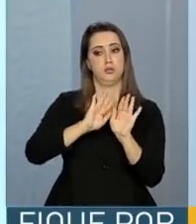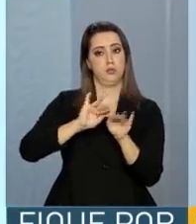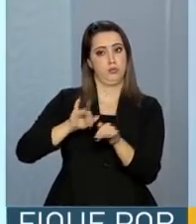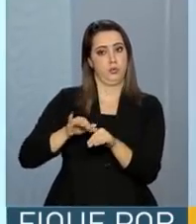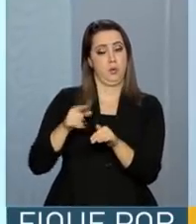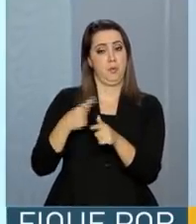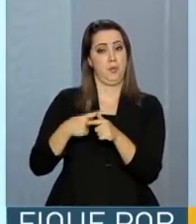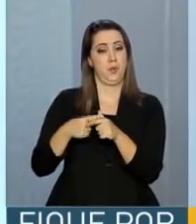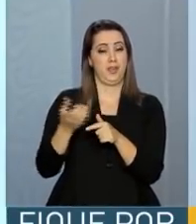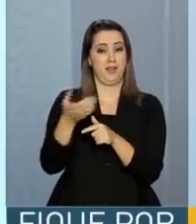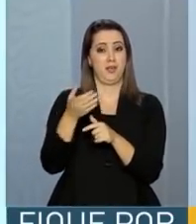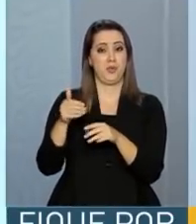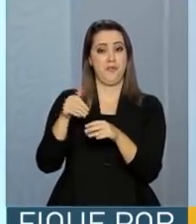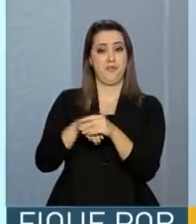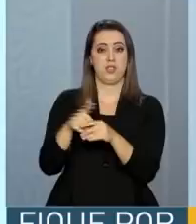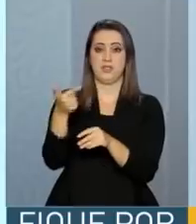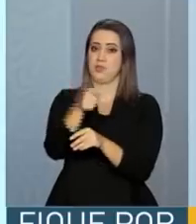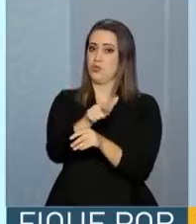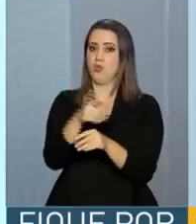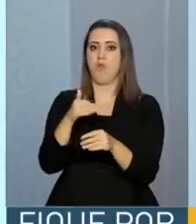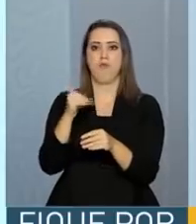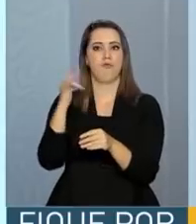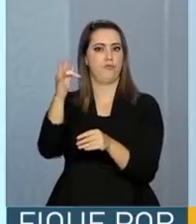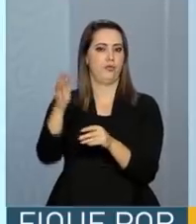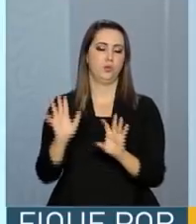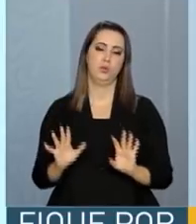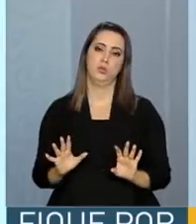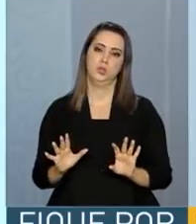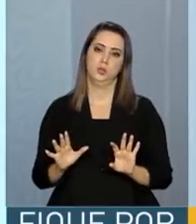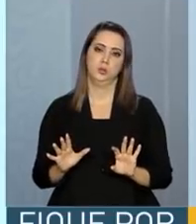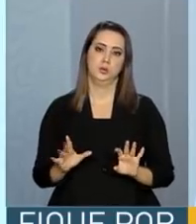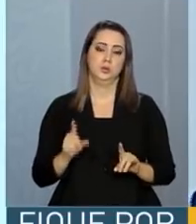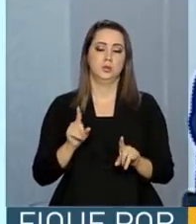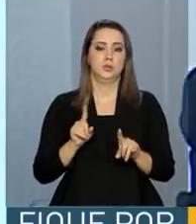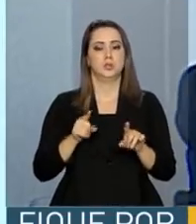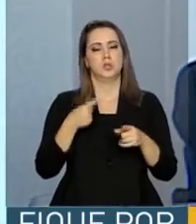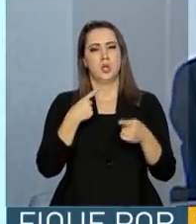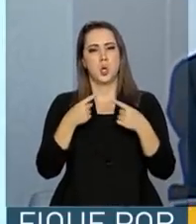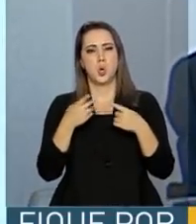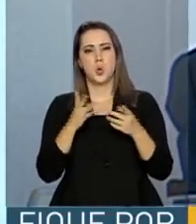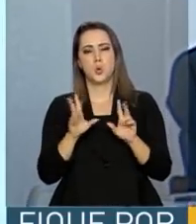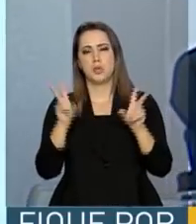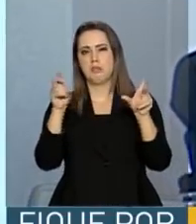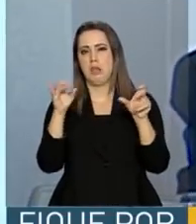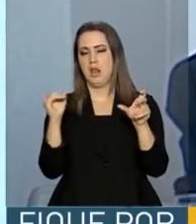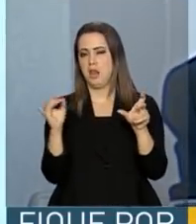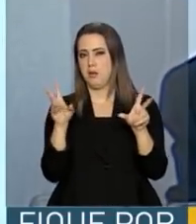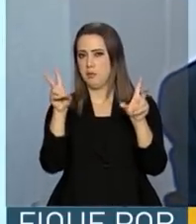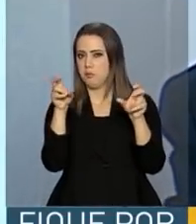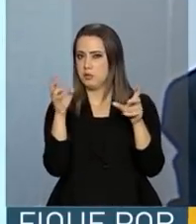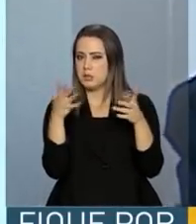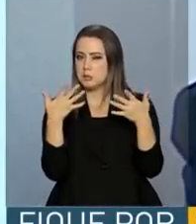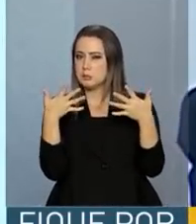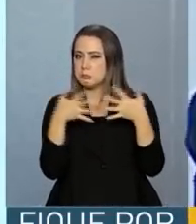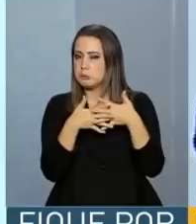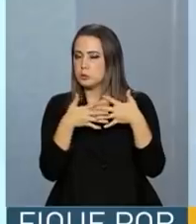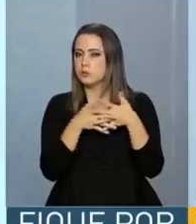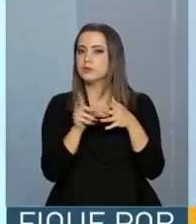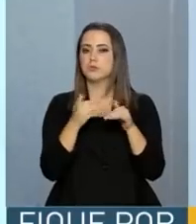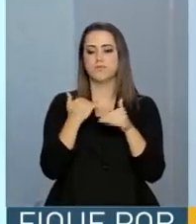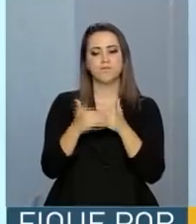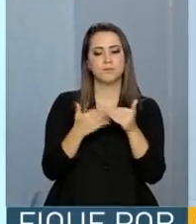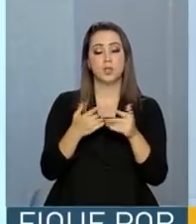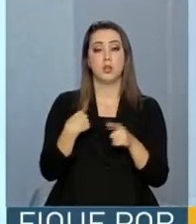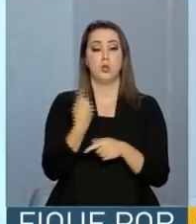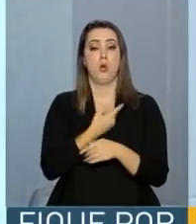interesse eleitoral essas questões todas as polêmicas não eram levadas adiante nós levamos adiante a modernização